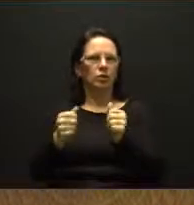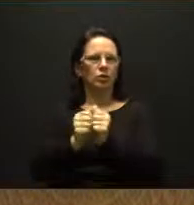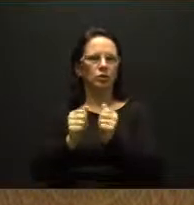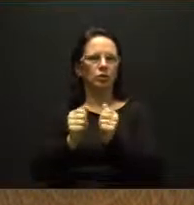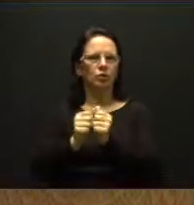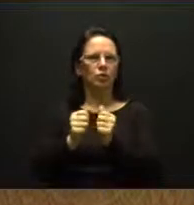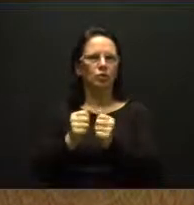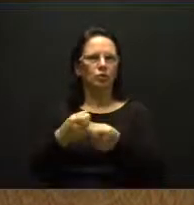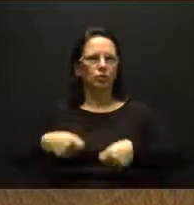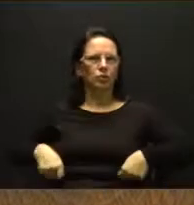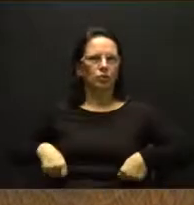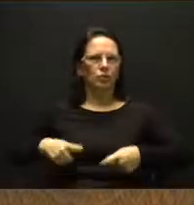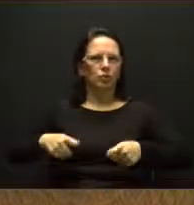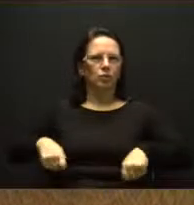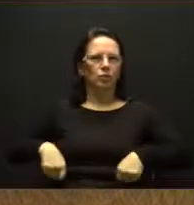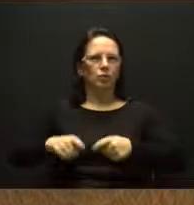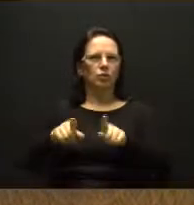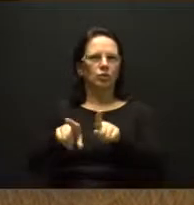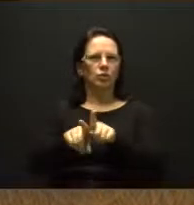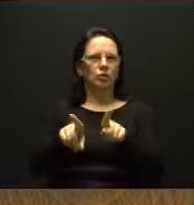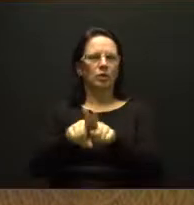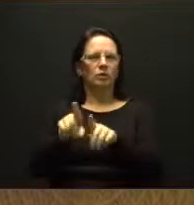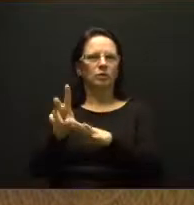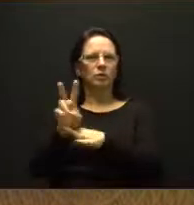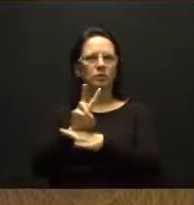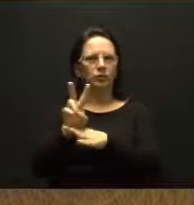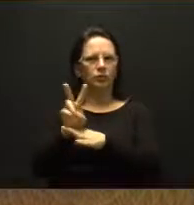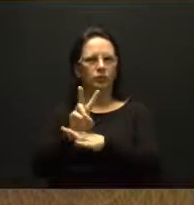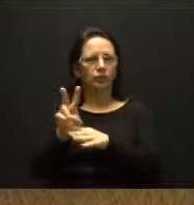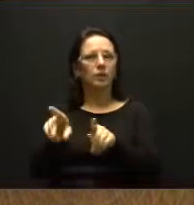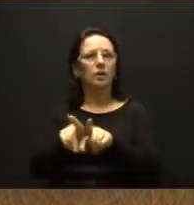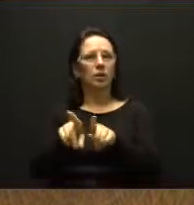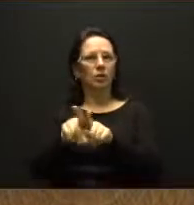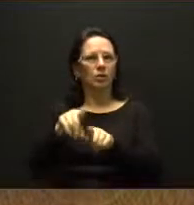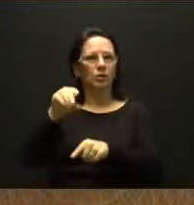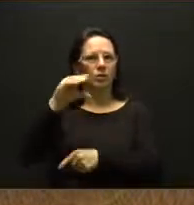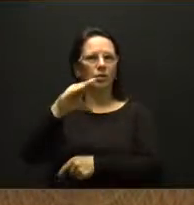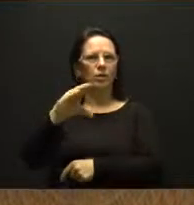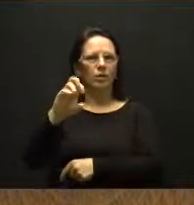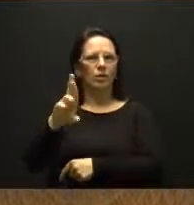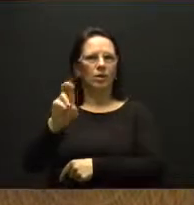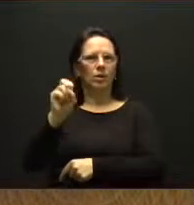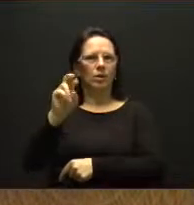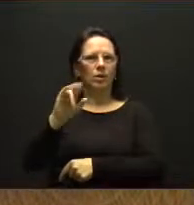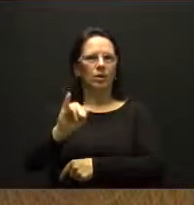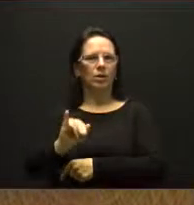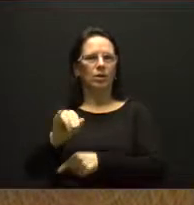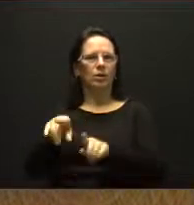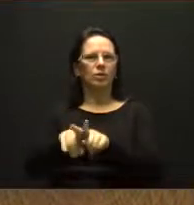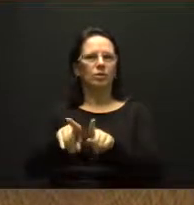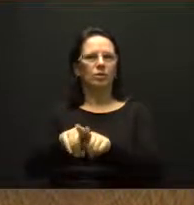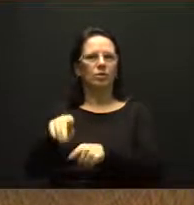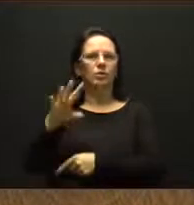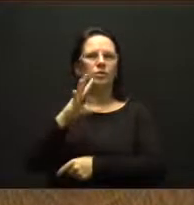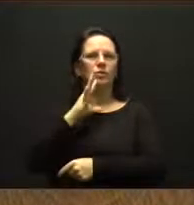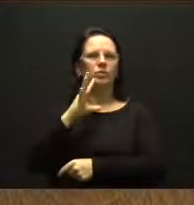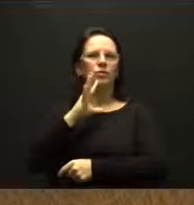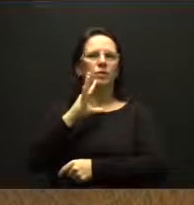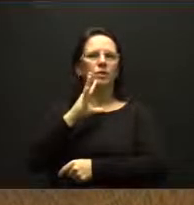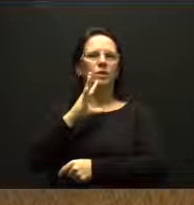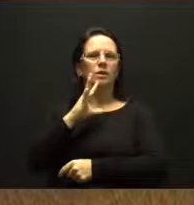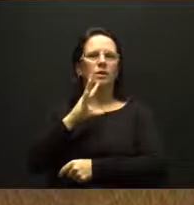despesas decorrentes da presente investigação requerida por fim que deliberada seja dado